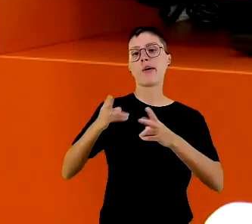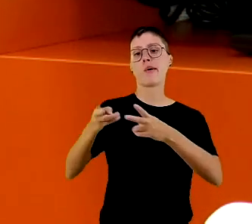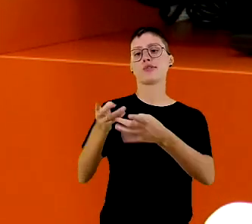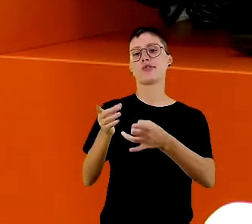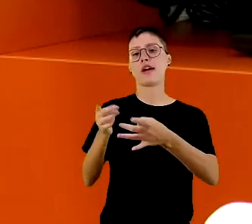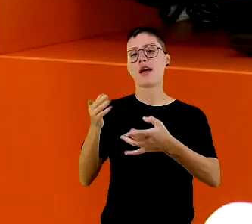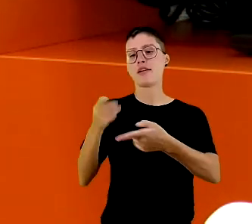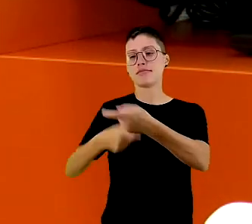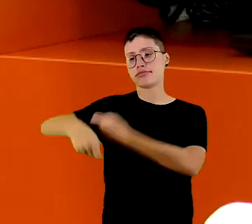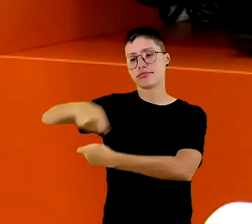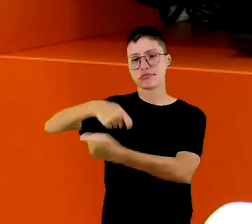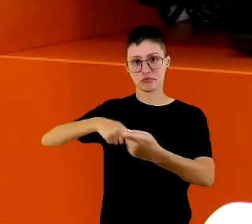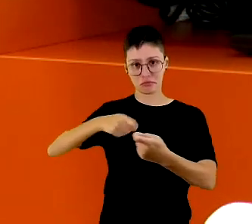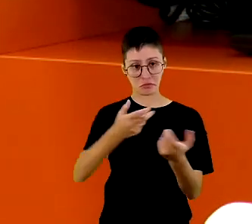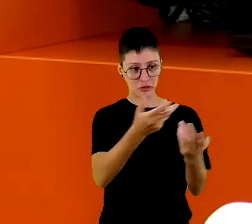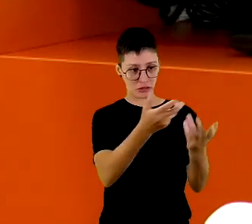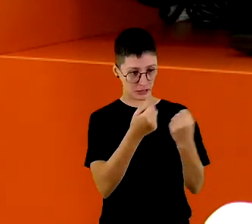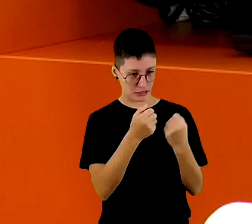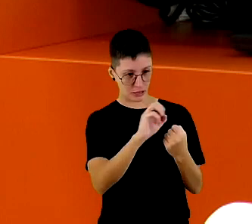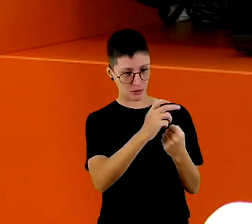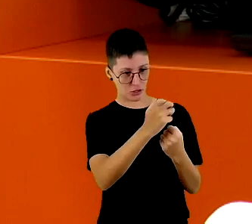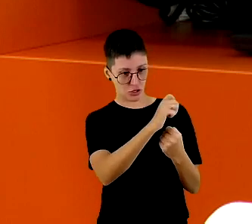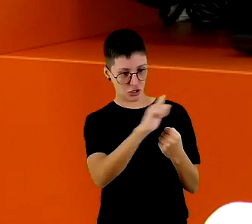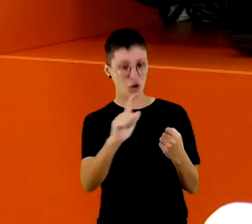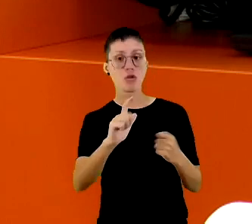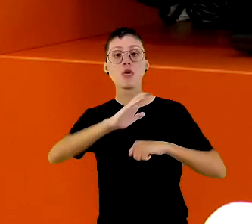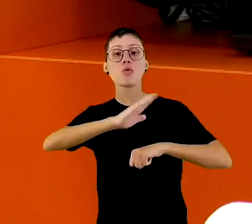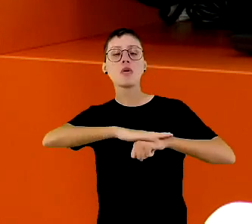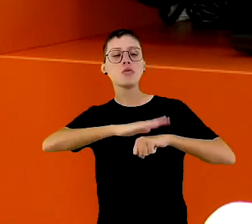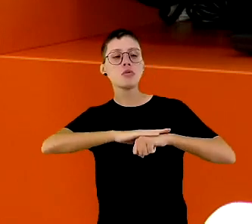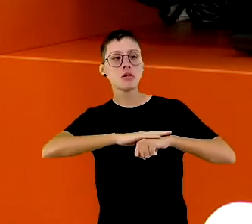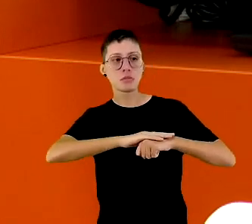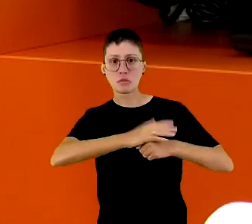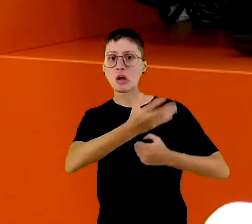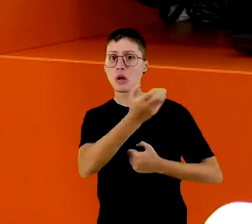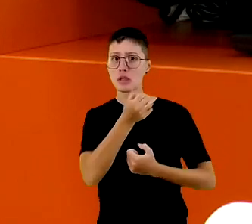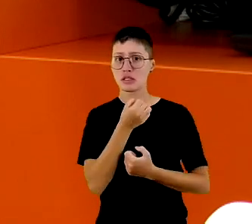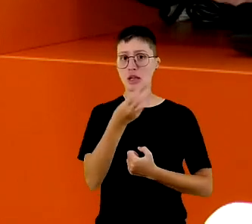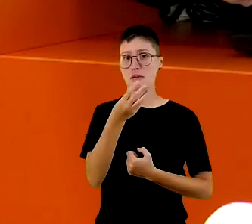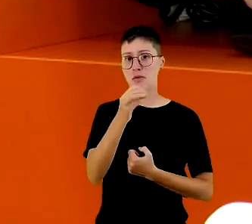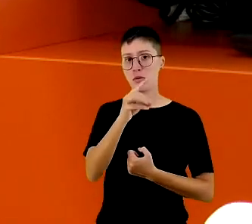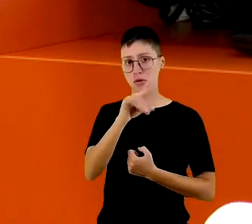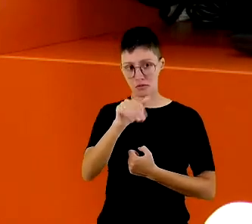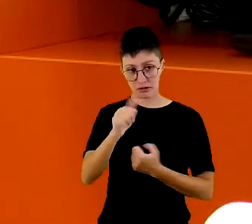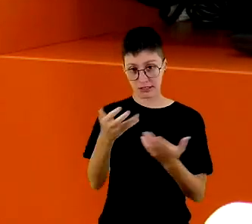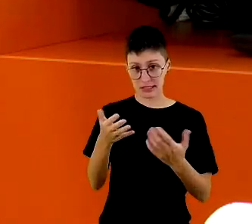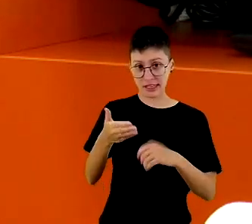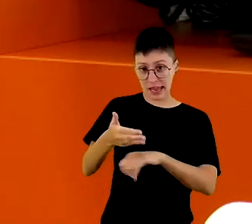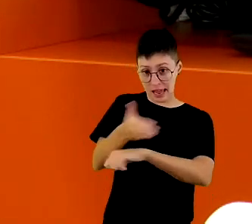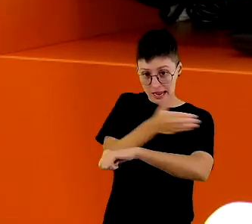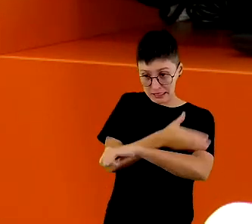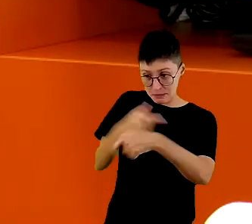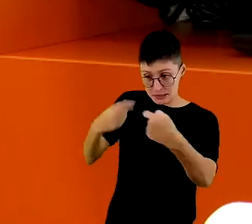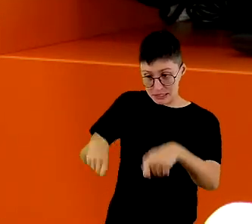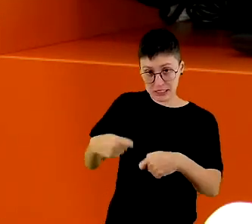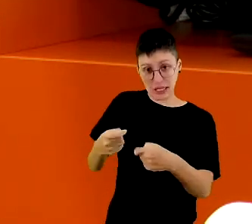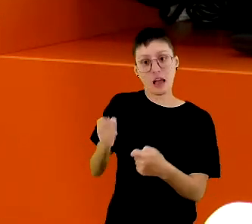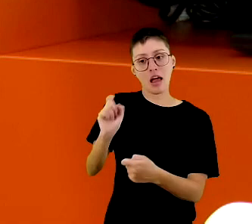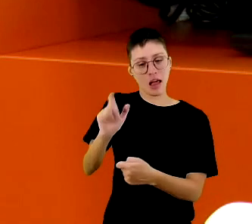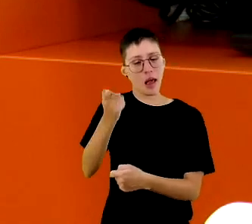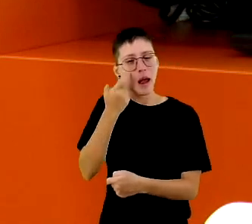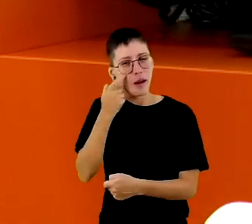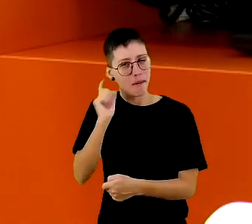recebe Showbox? Recebo. E com quanto tempo mesmo? 30 dias. Quer receber antes? Está precisando? Então, vem aqui e aperta esse